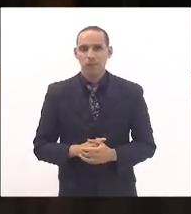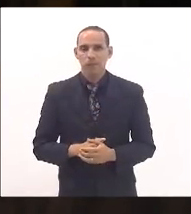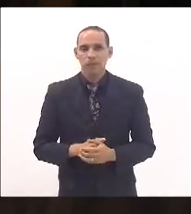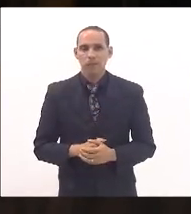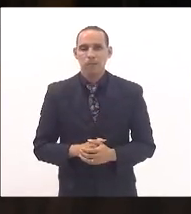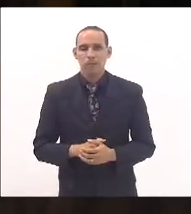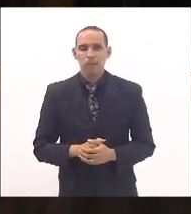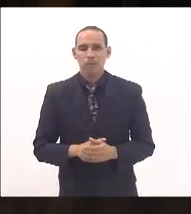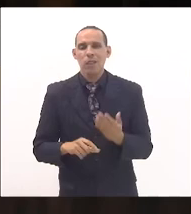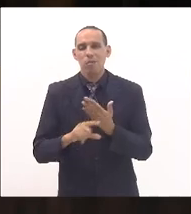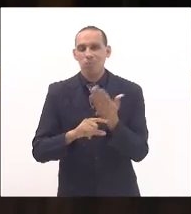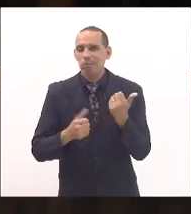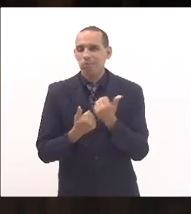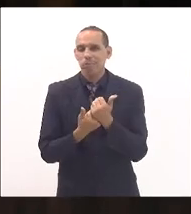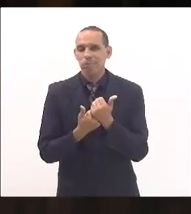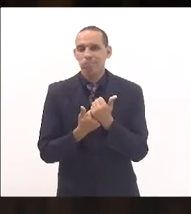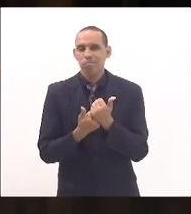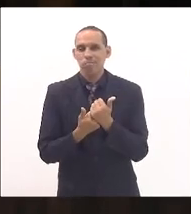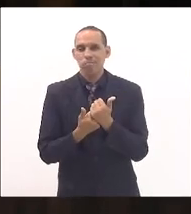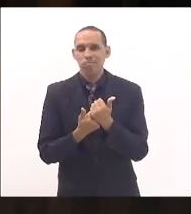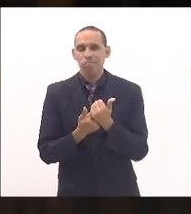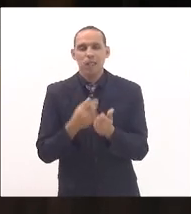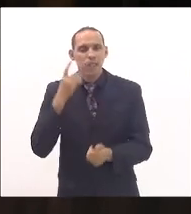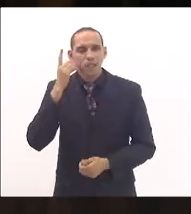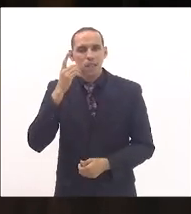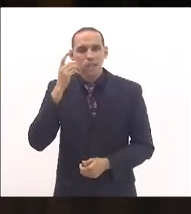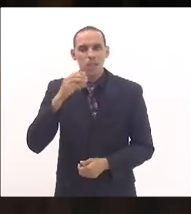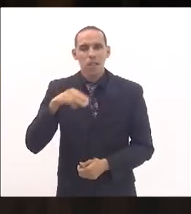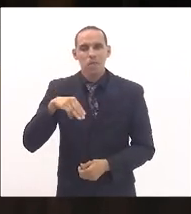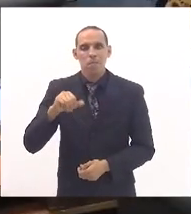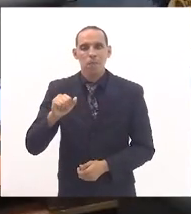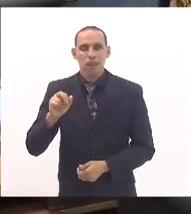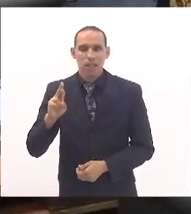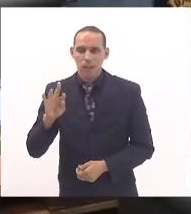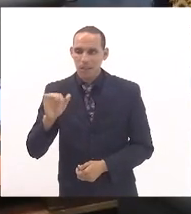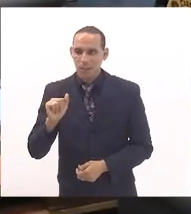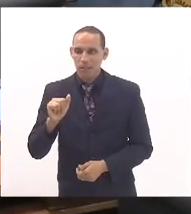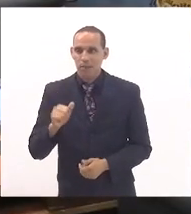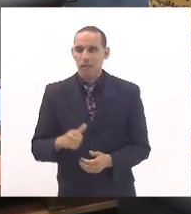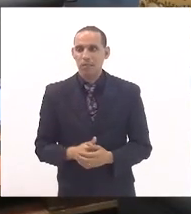É coautora. Deputada Marta Rocha.